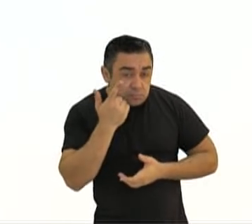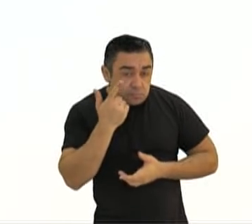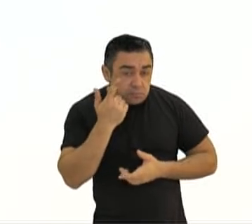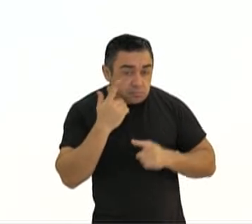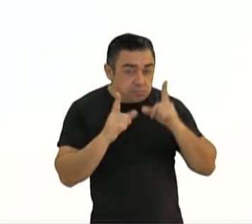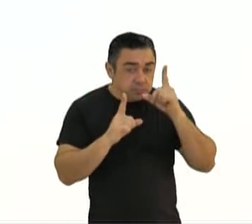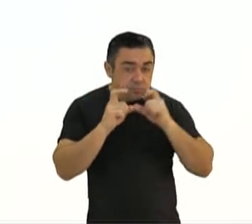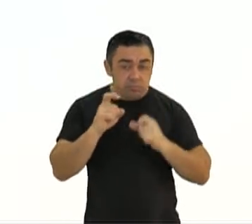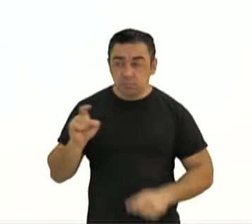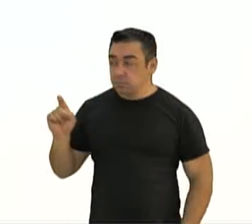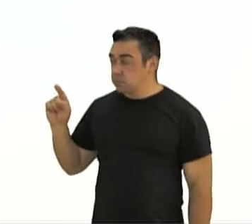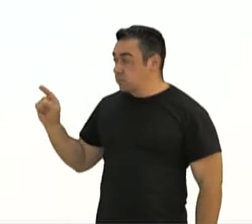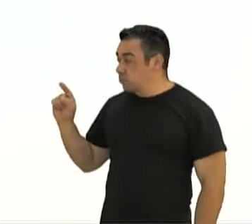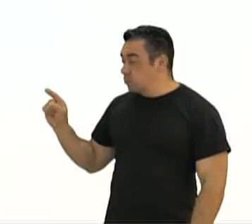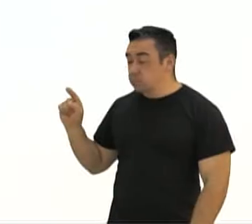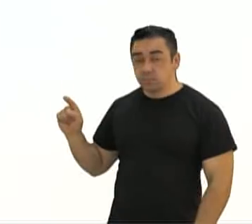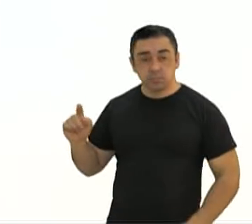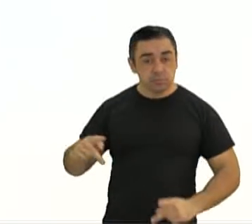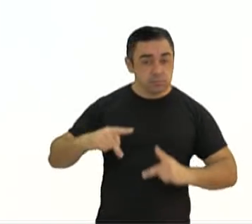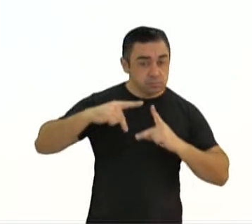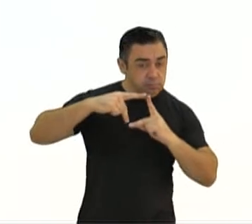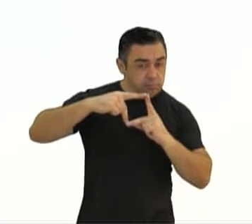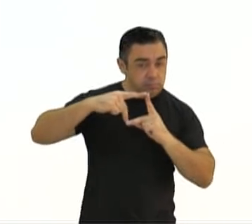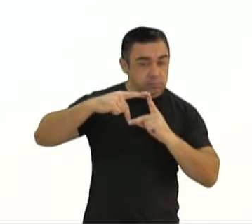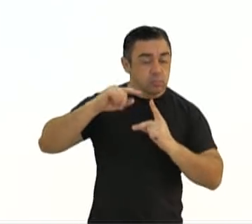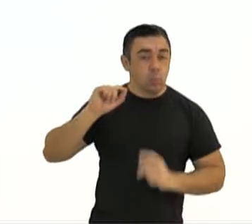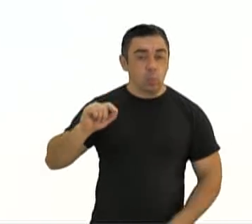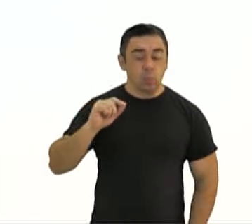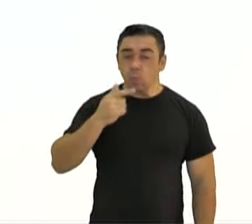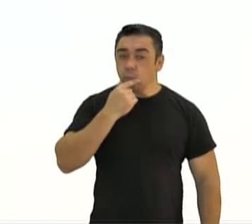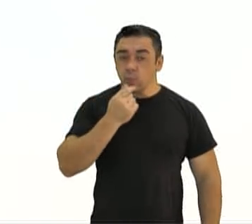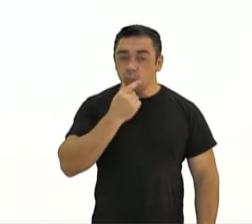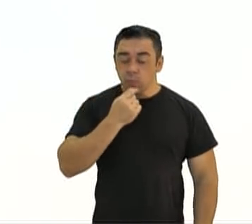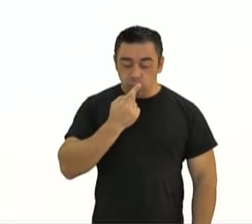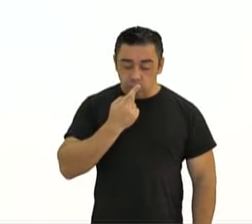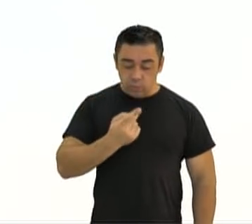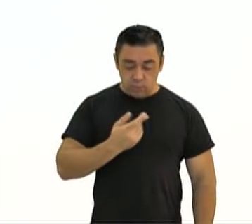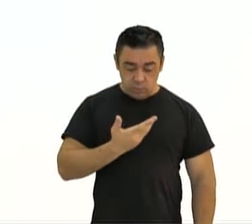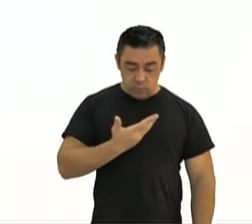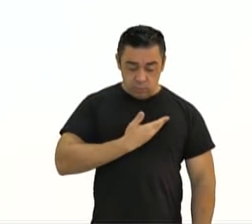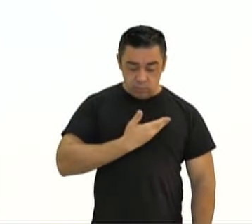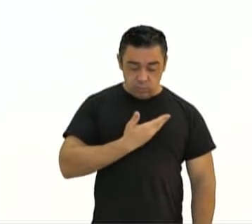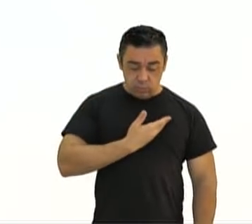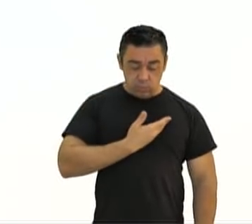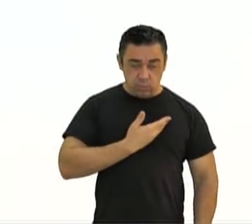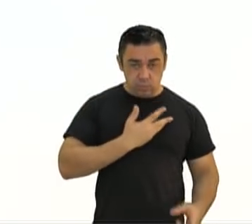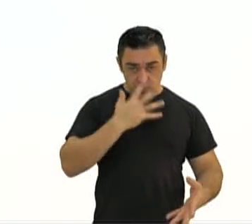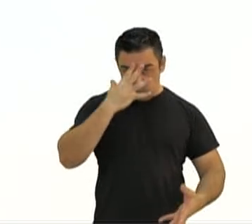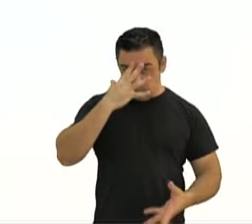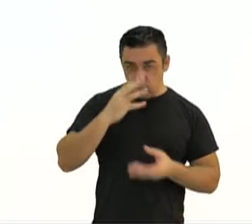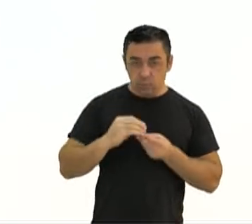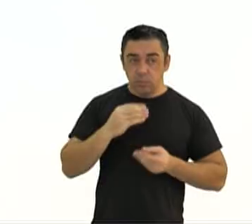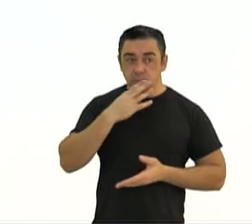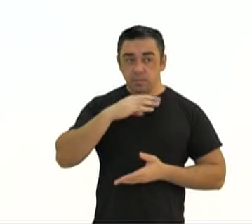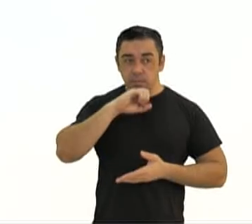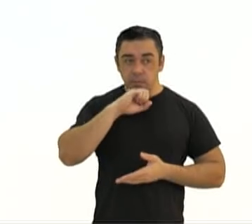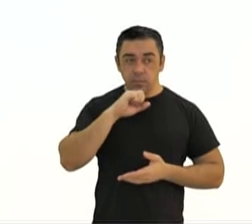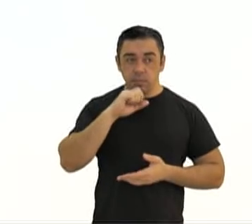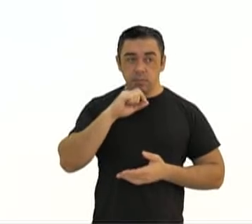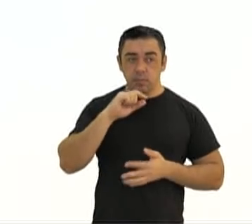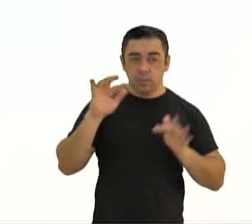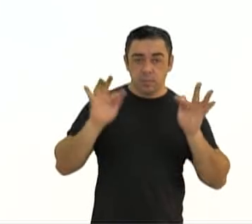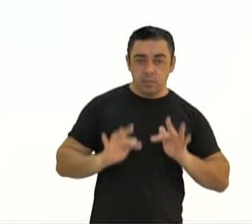nós temos um balão que simboliza a fala do Murilo. E para entender se os pais ficaram